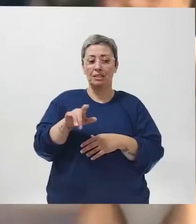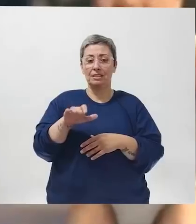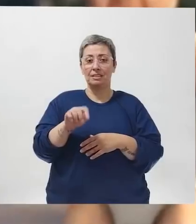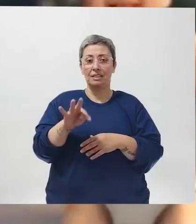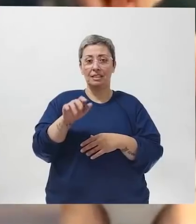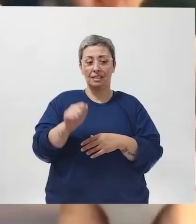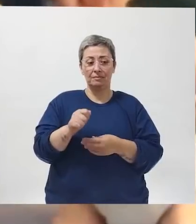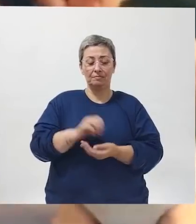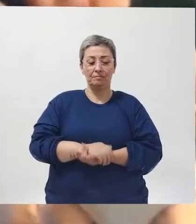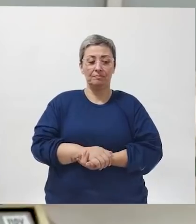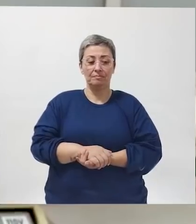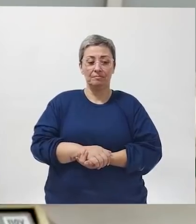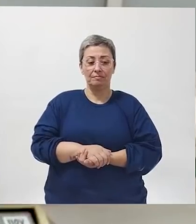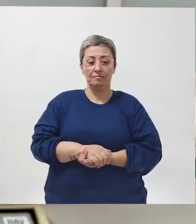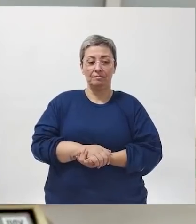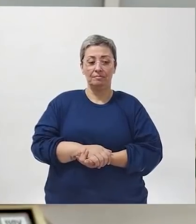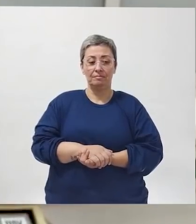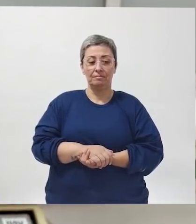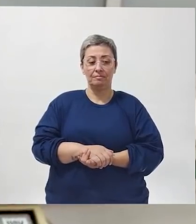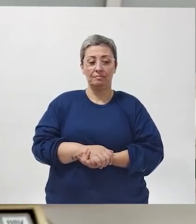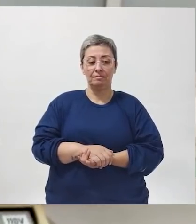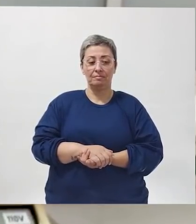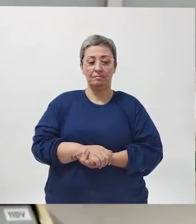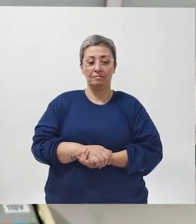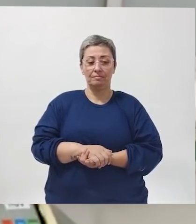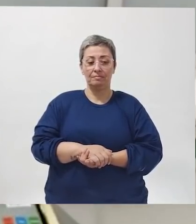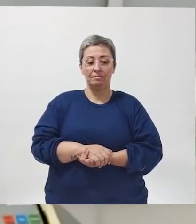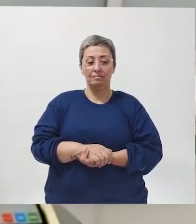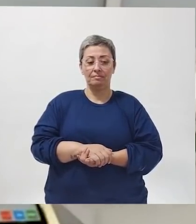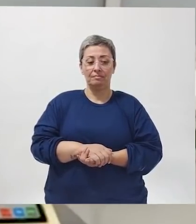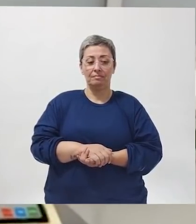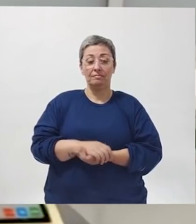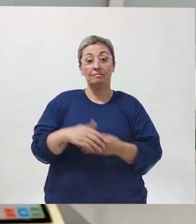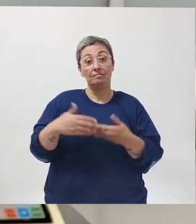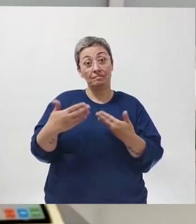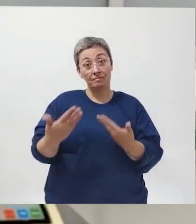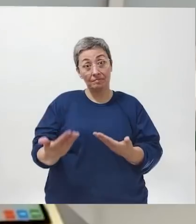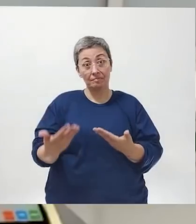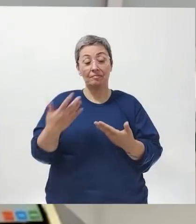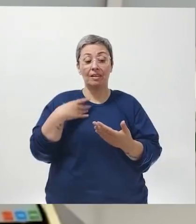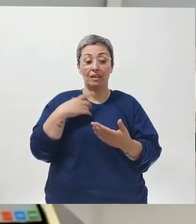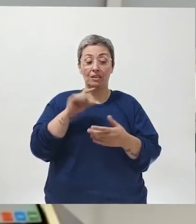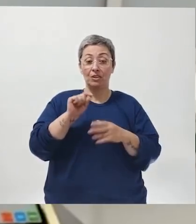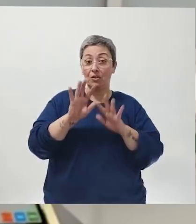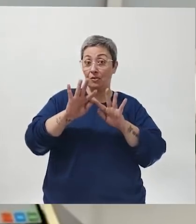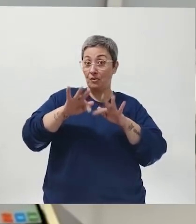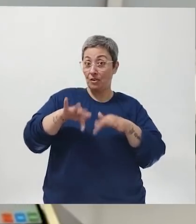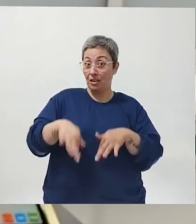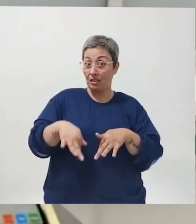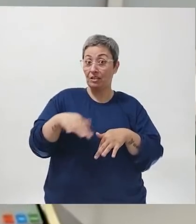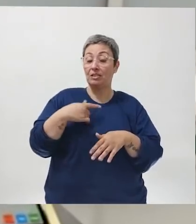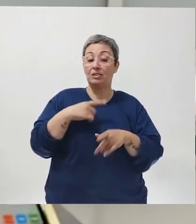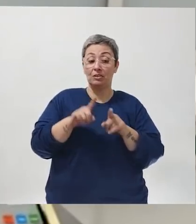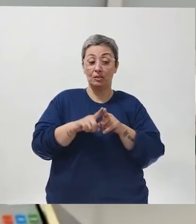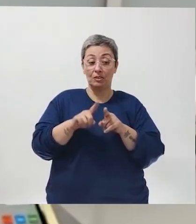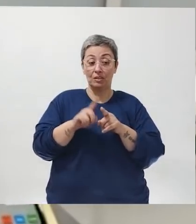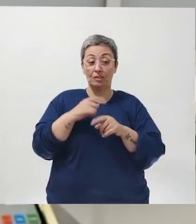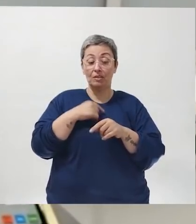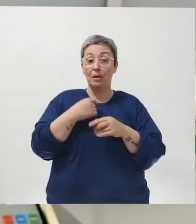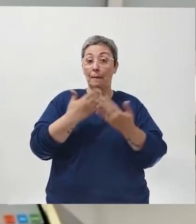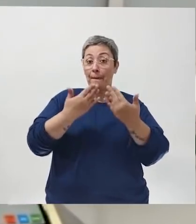Open Gangnam Style. Então, ao término da faculdade, eu prestei uma nova prova